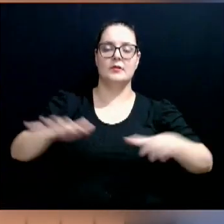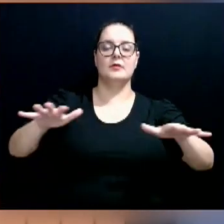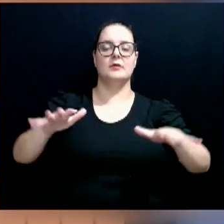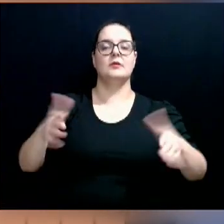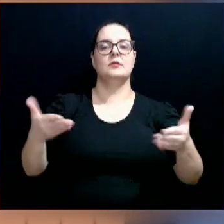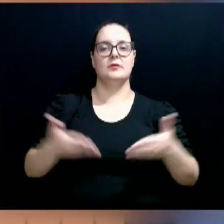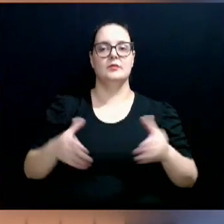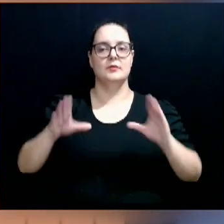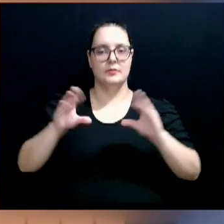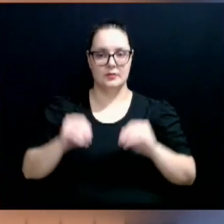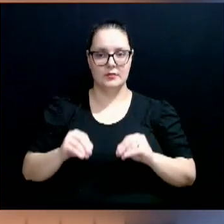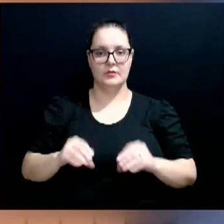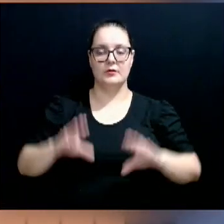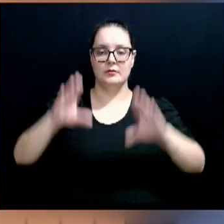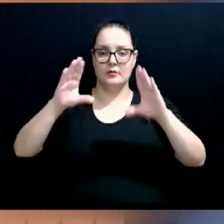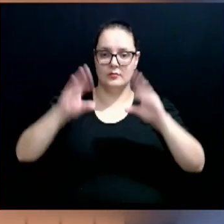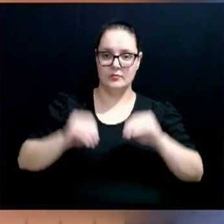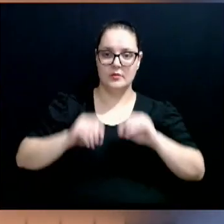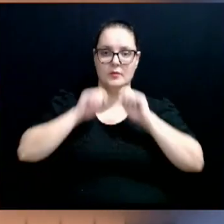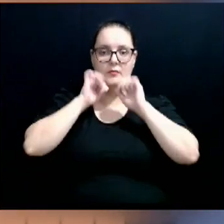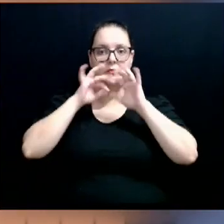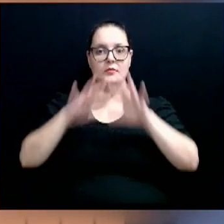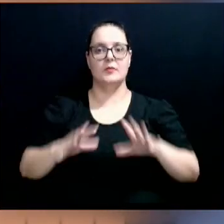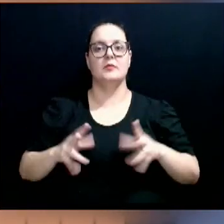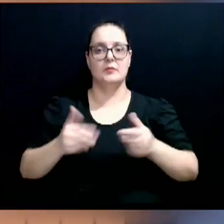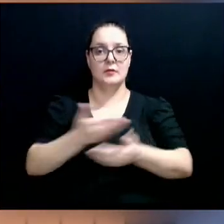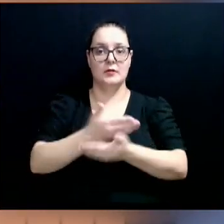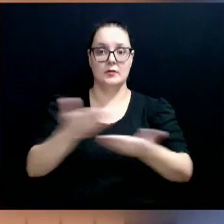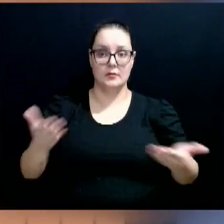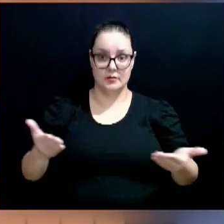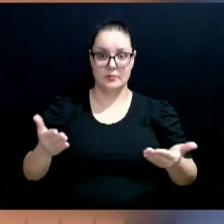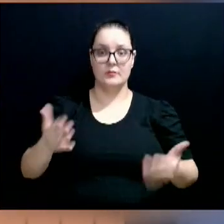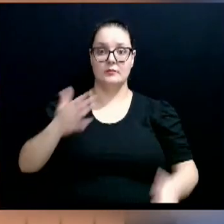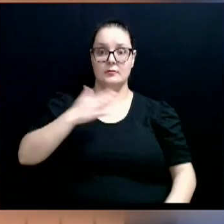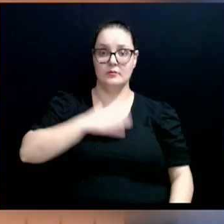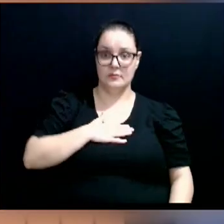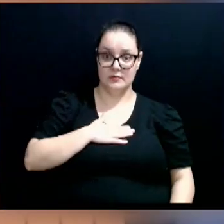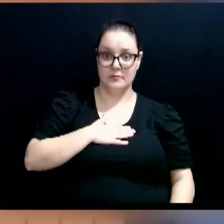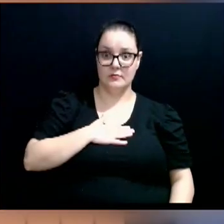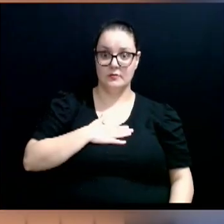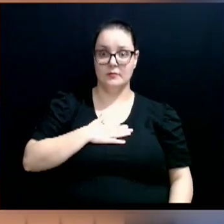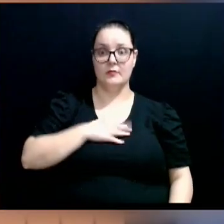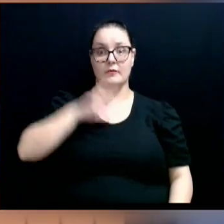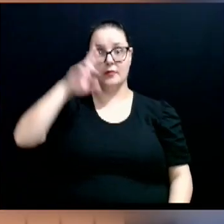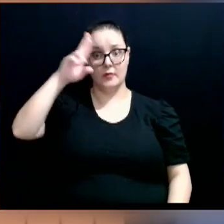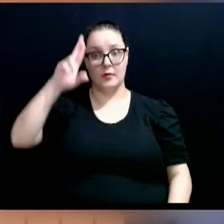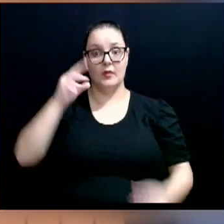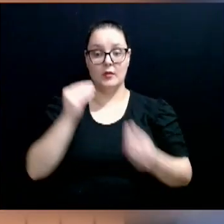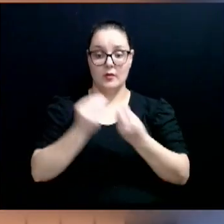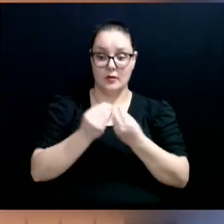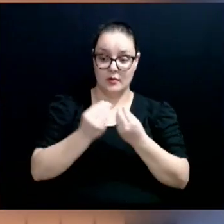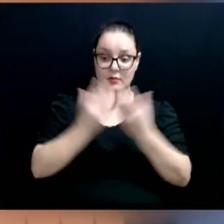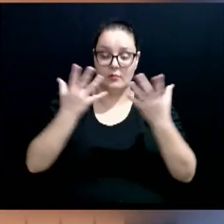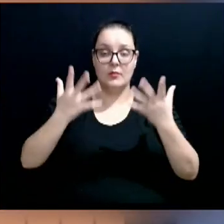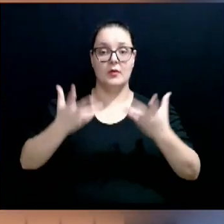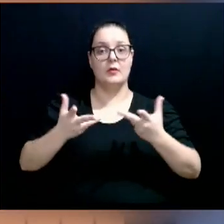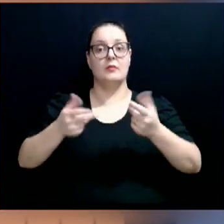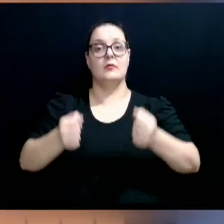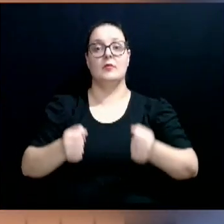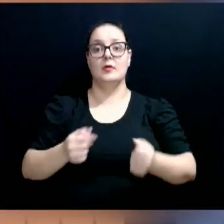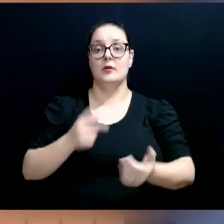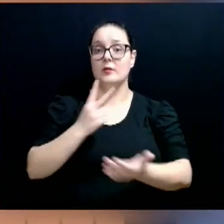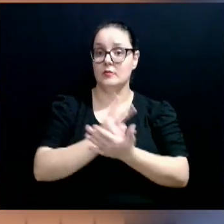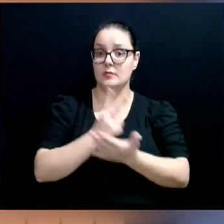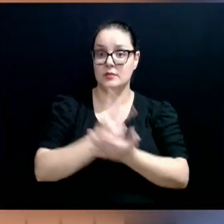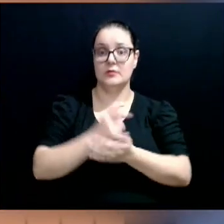uma noite de bênção para todos vocês, para mim, que o Senhor possa fazer maravilhas, e Ele vai fazer como todos os anos aqui essa